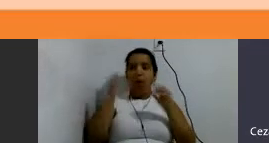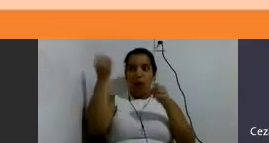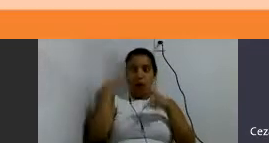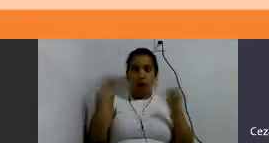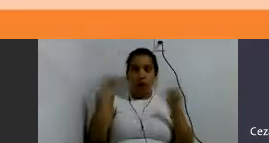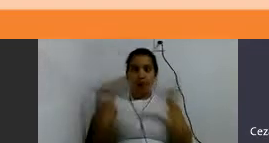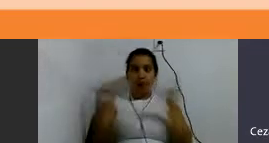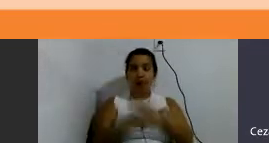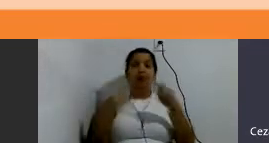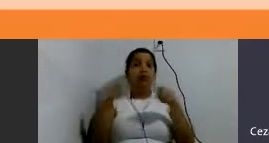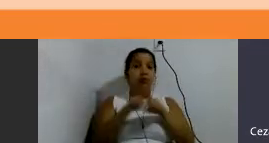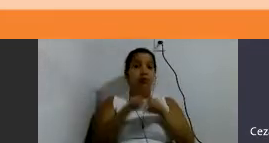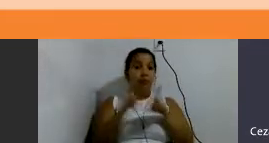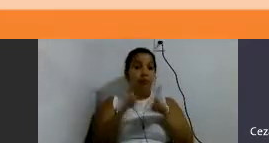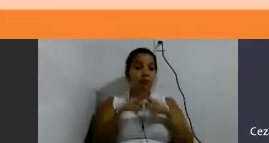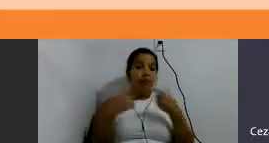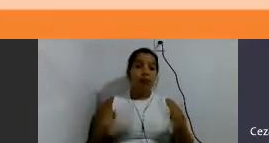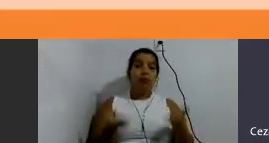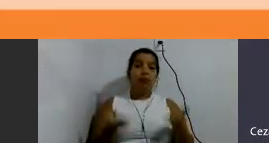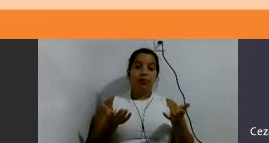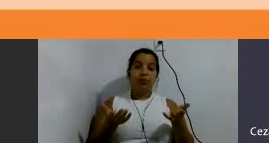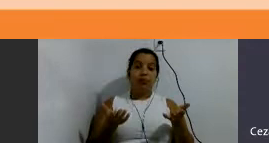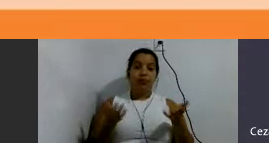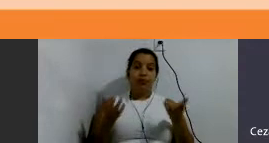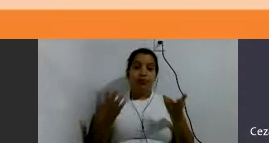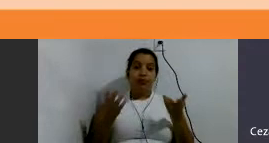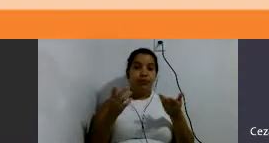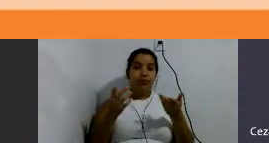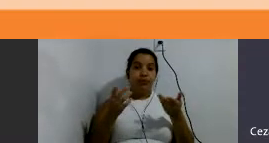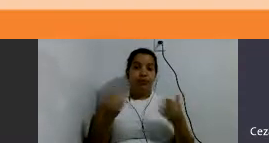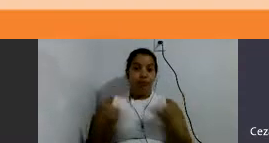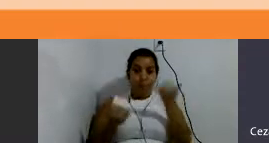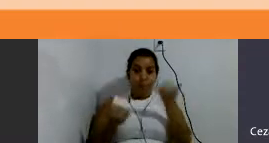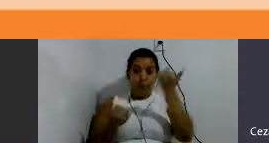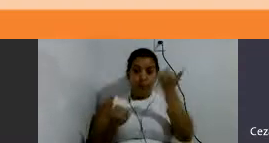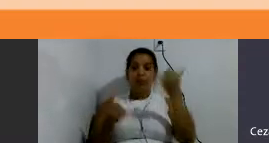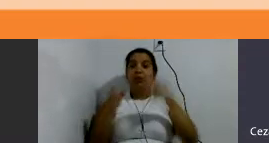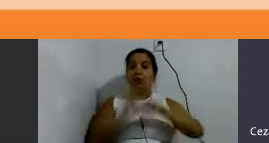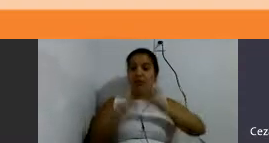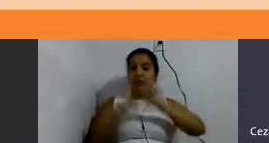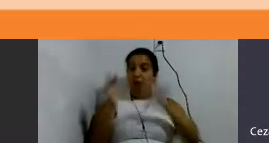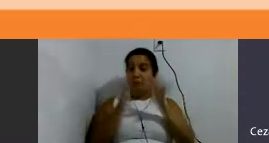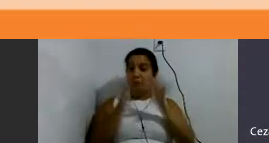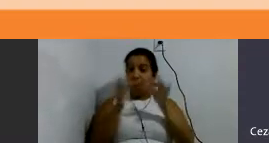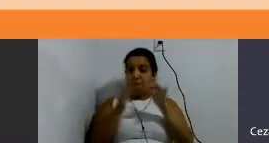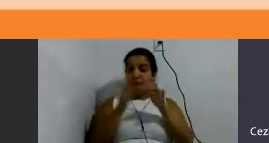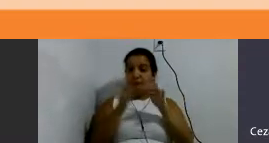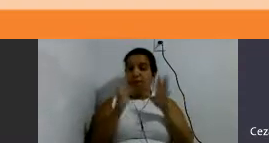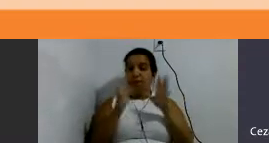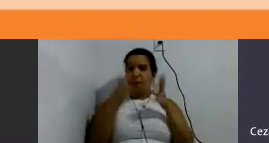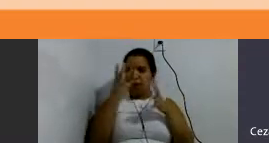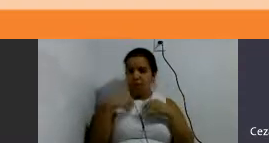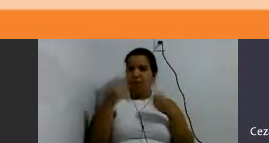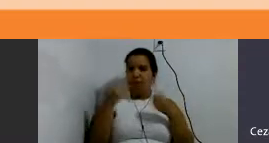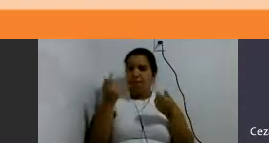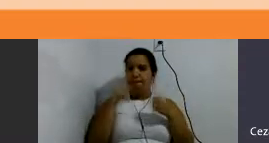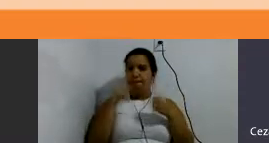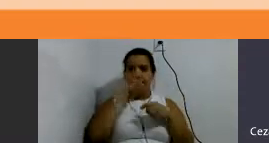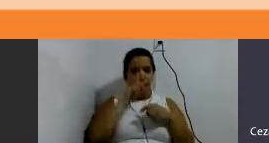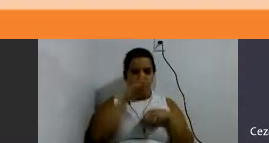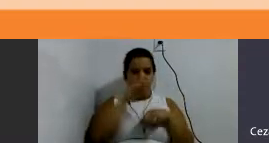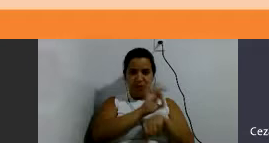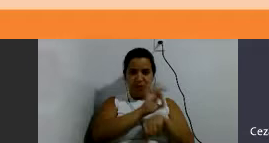E a gente também tem um fator determinante que é muito importante, que é a contaminação. Então, qualquer cultura de